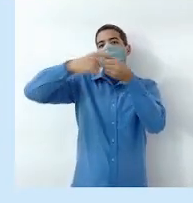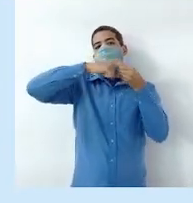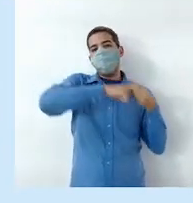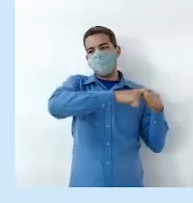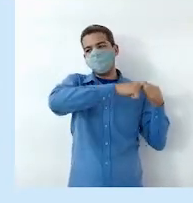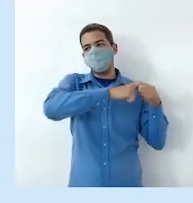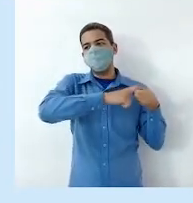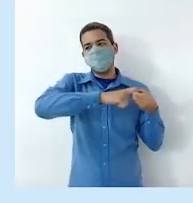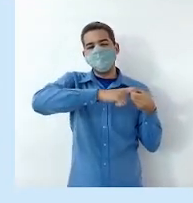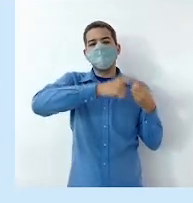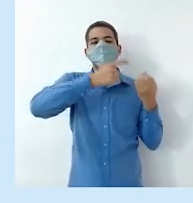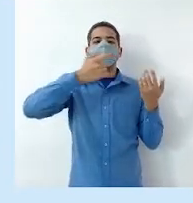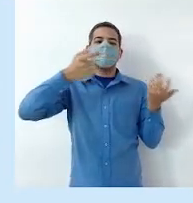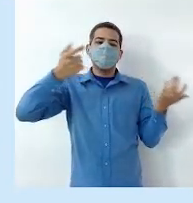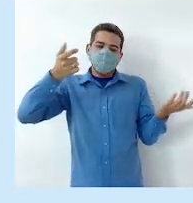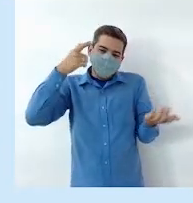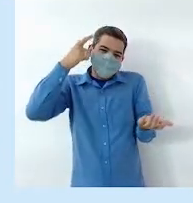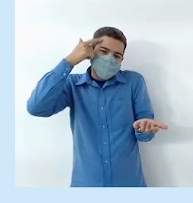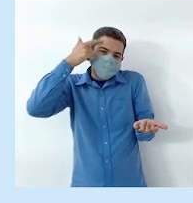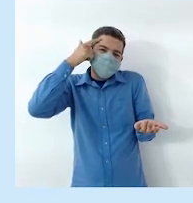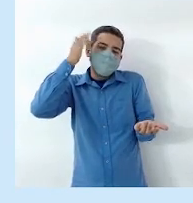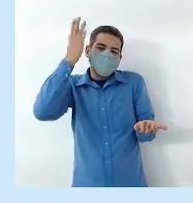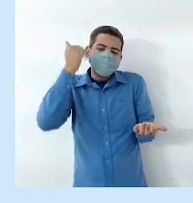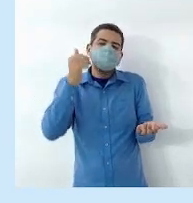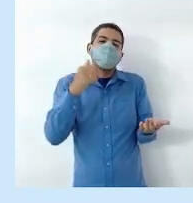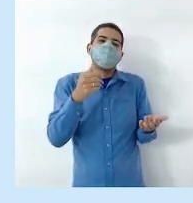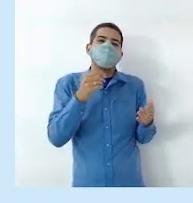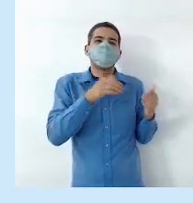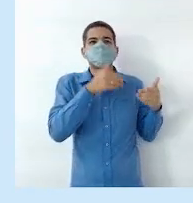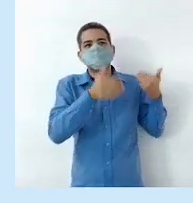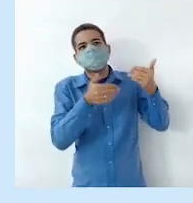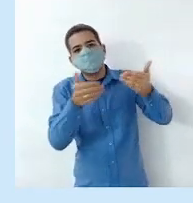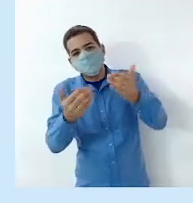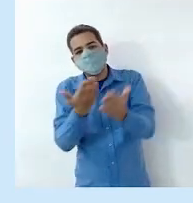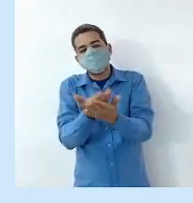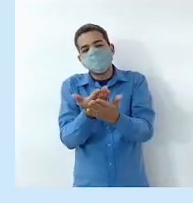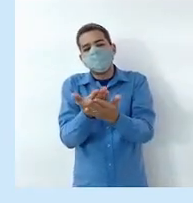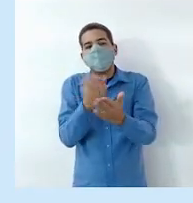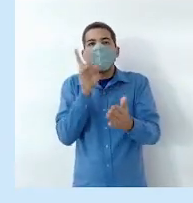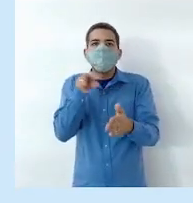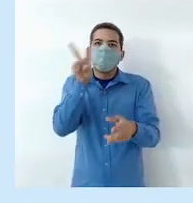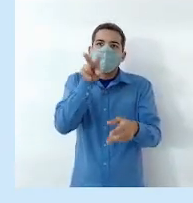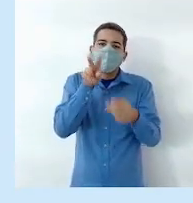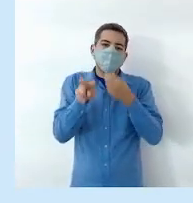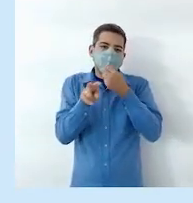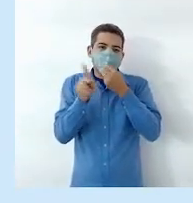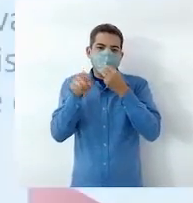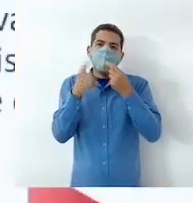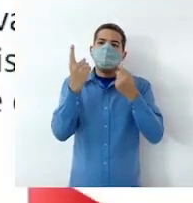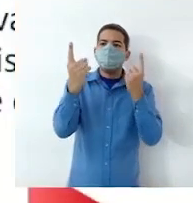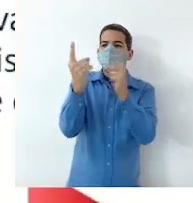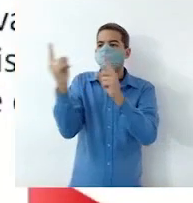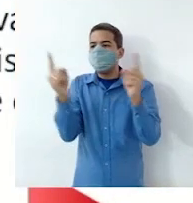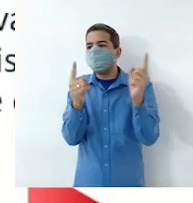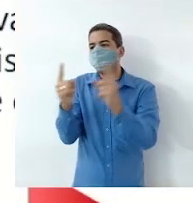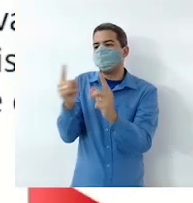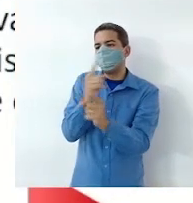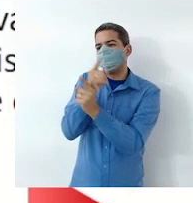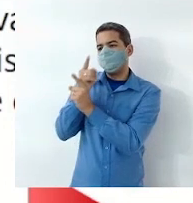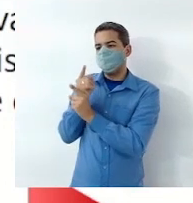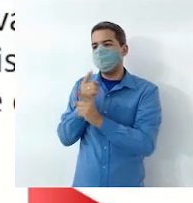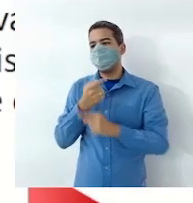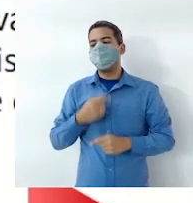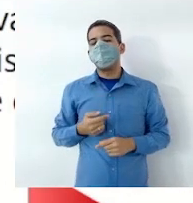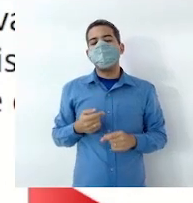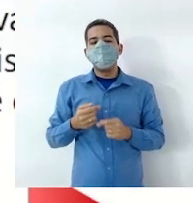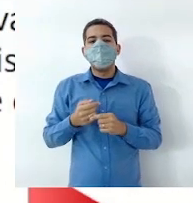depois volta lá para o início de toda a história. A gente vai ter também os personagens, né, que são aqueles que compõem a